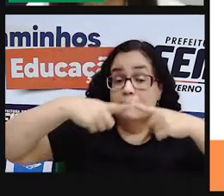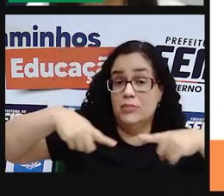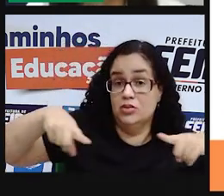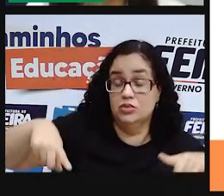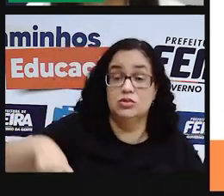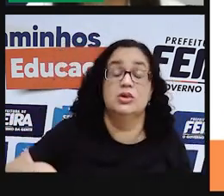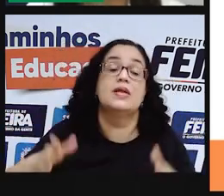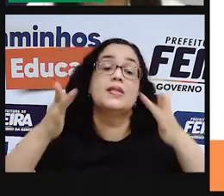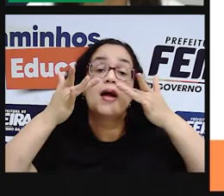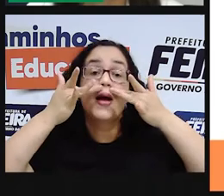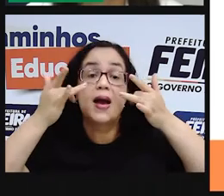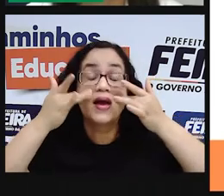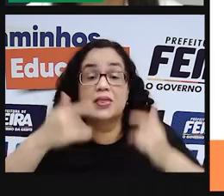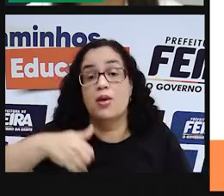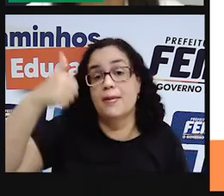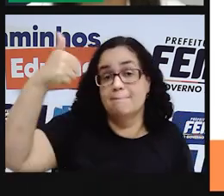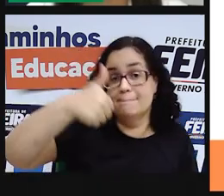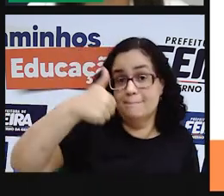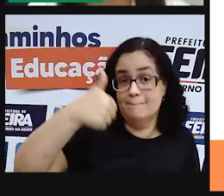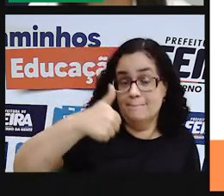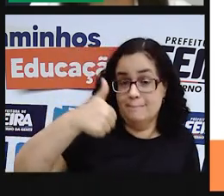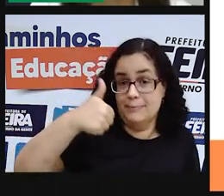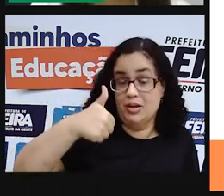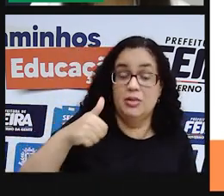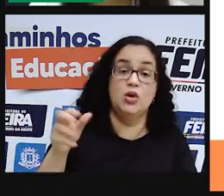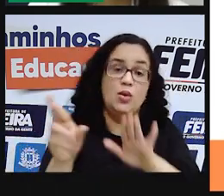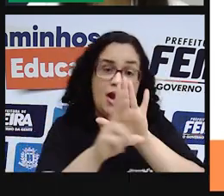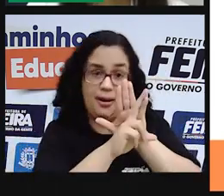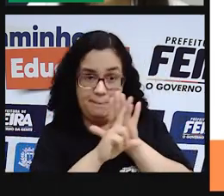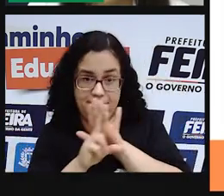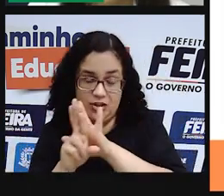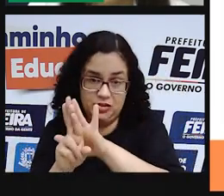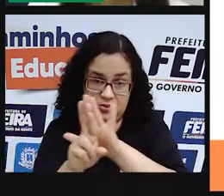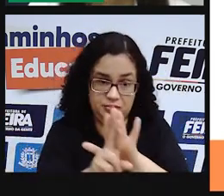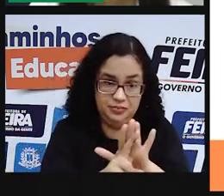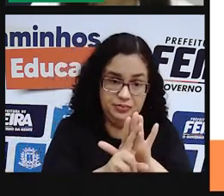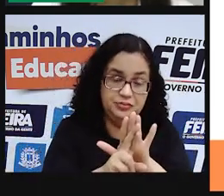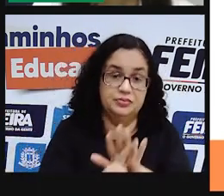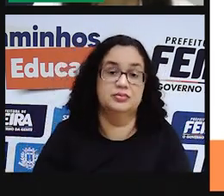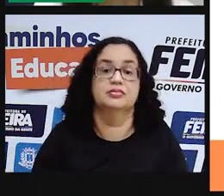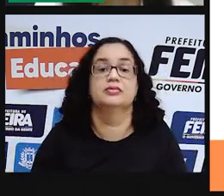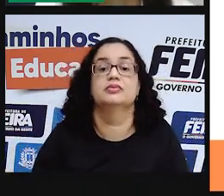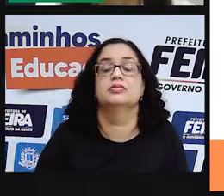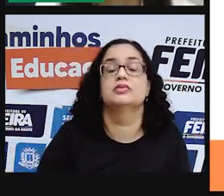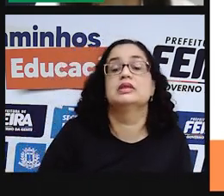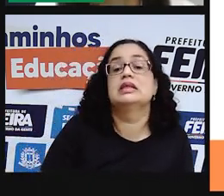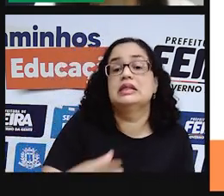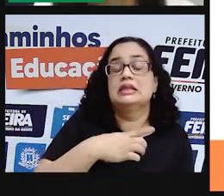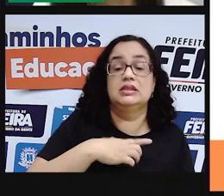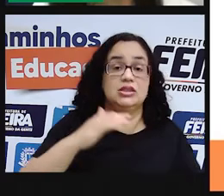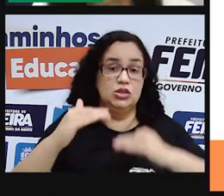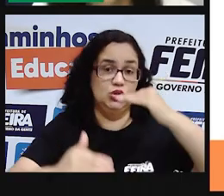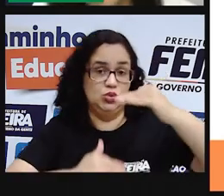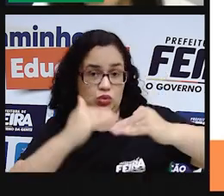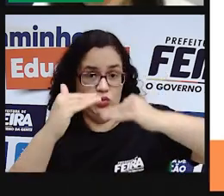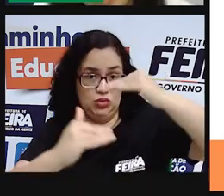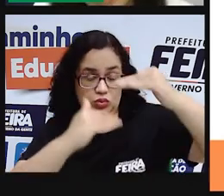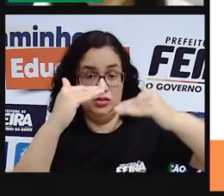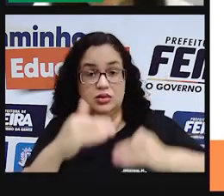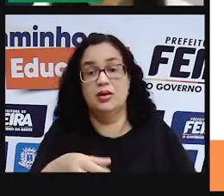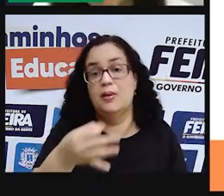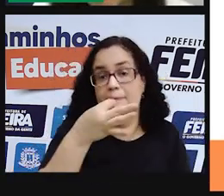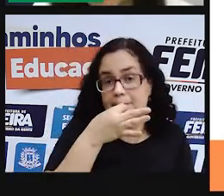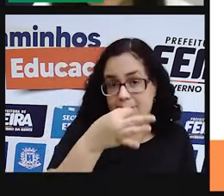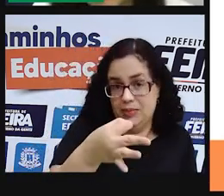de teatro, primeiro eu tenho que apresentar ela para quem eu estou desenvolvendo a minha